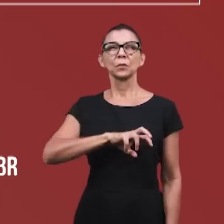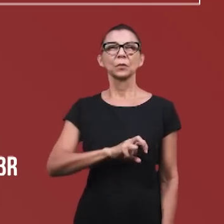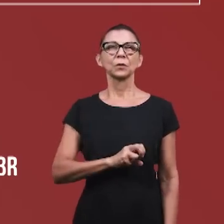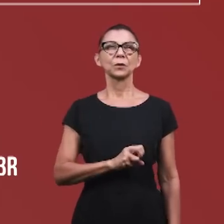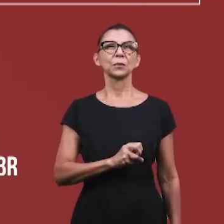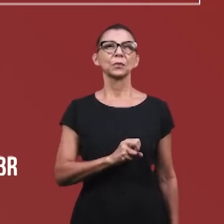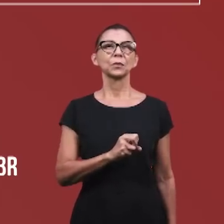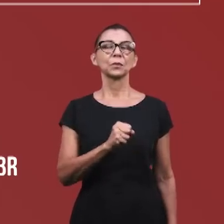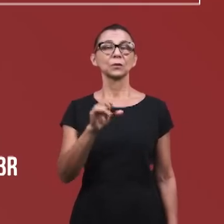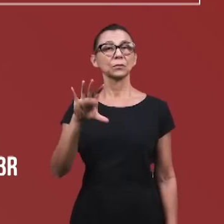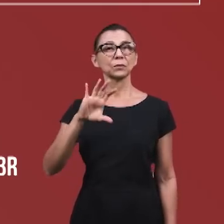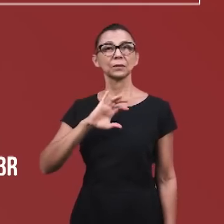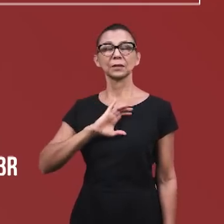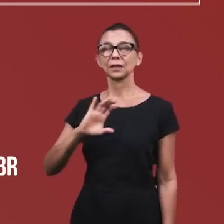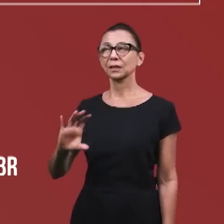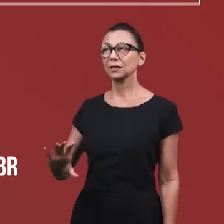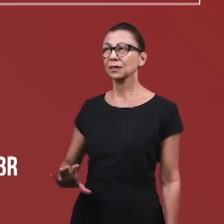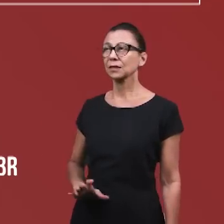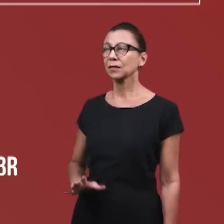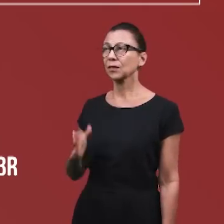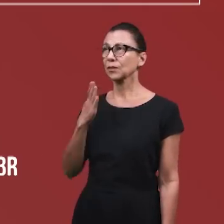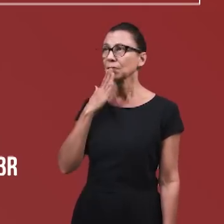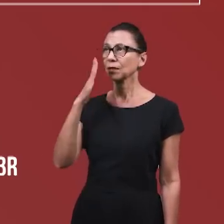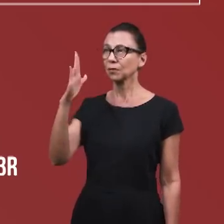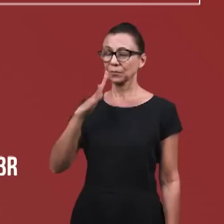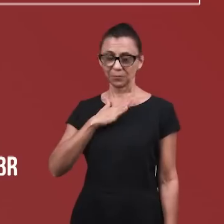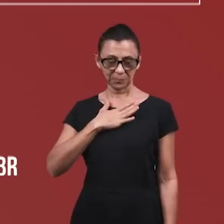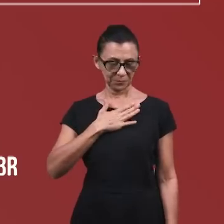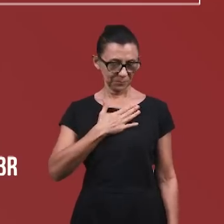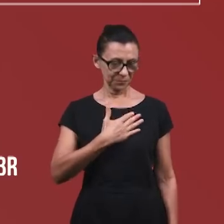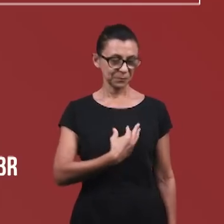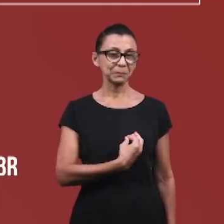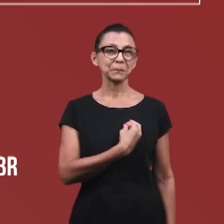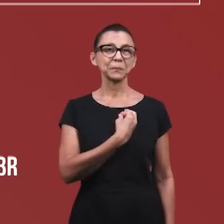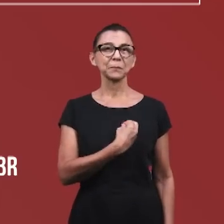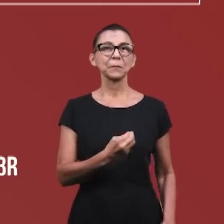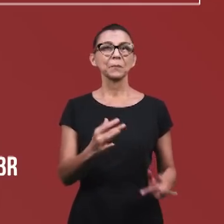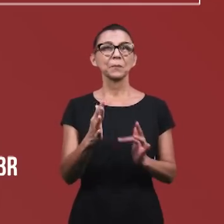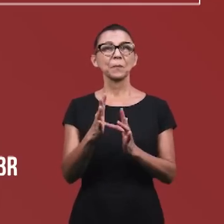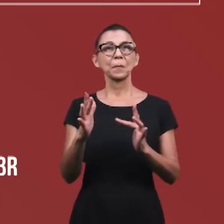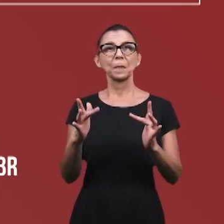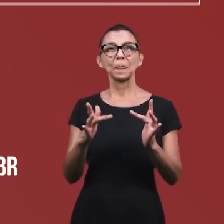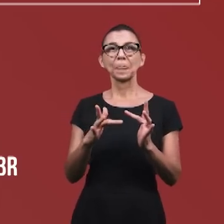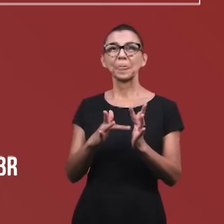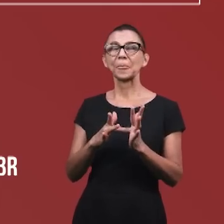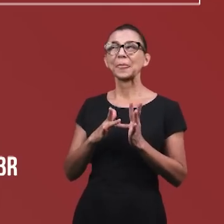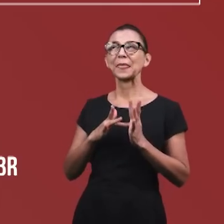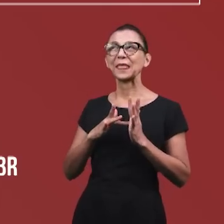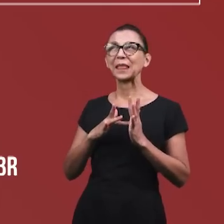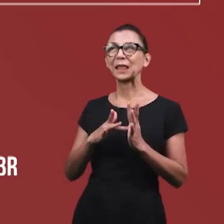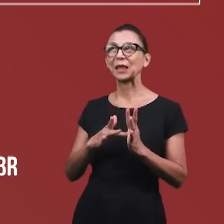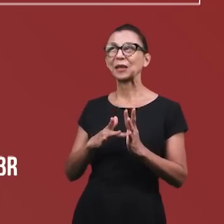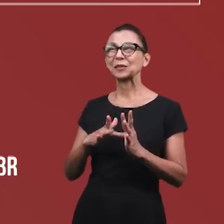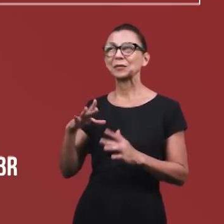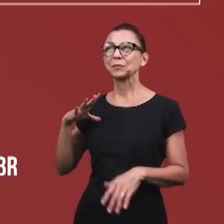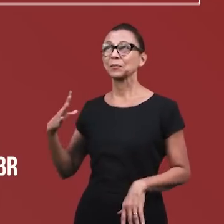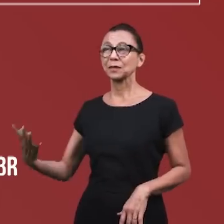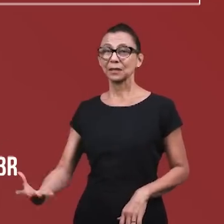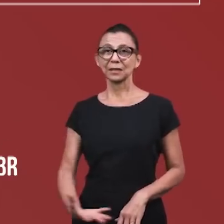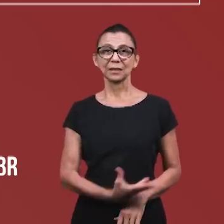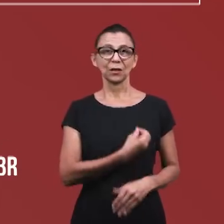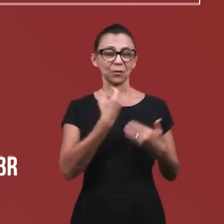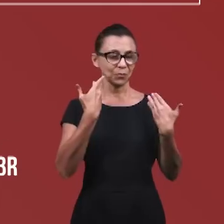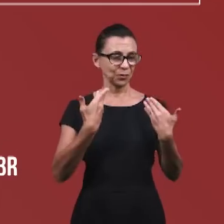que Cristo tem por mim. Jesus achou-me,